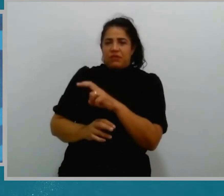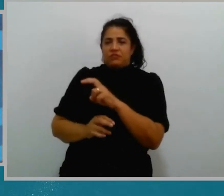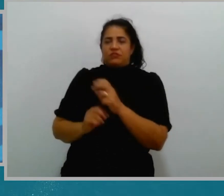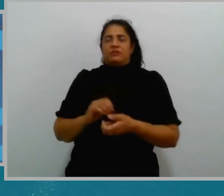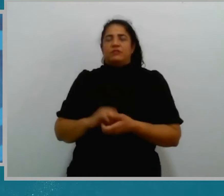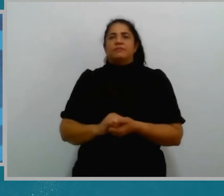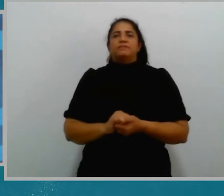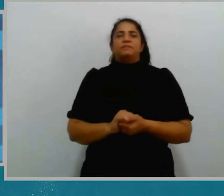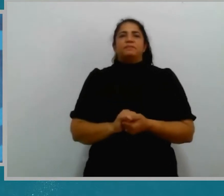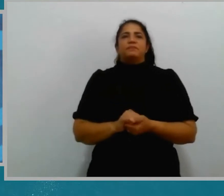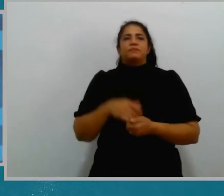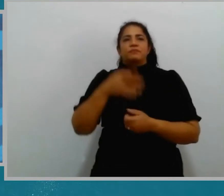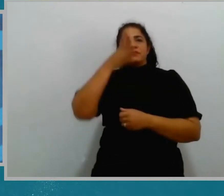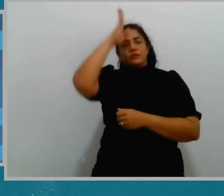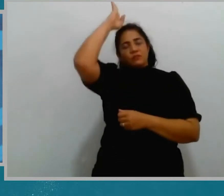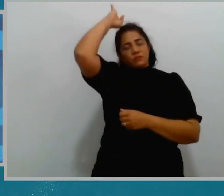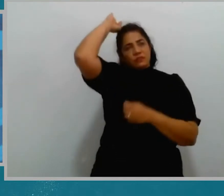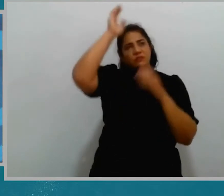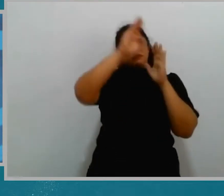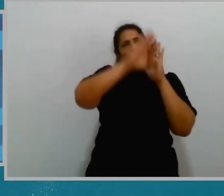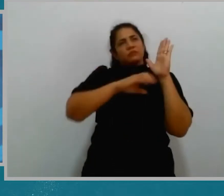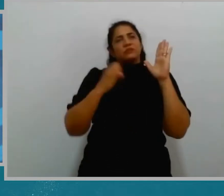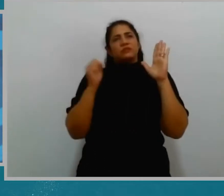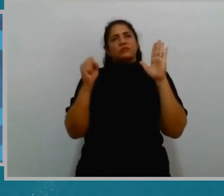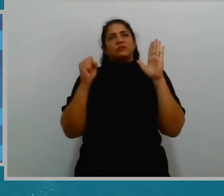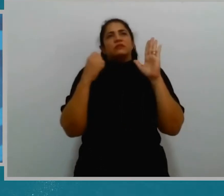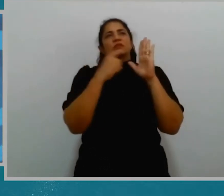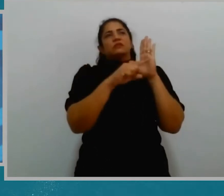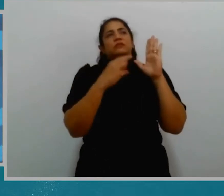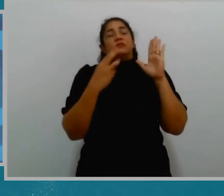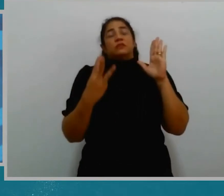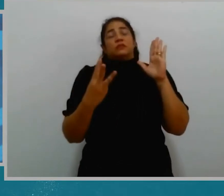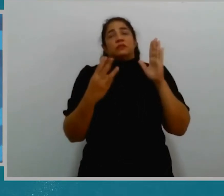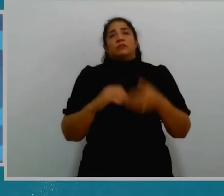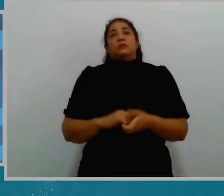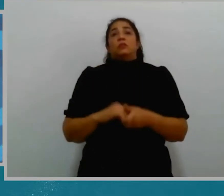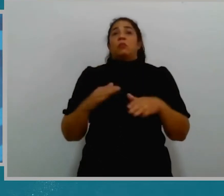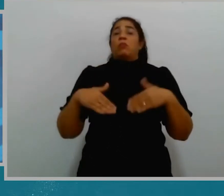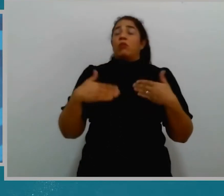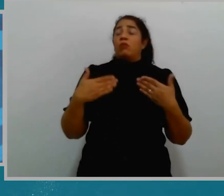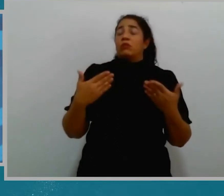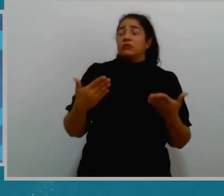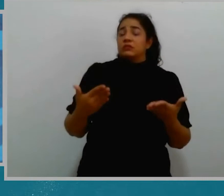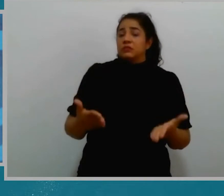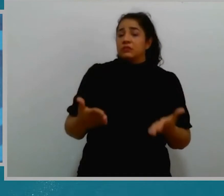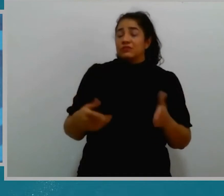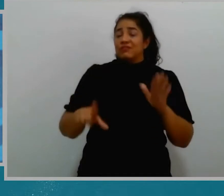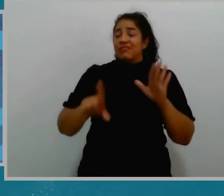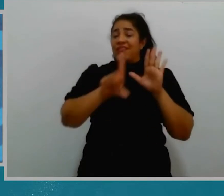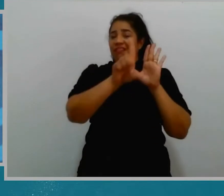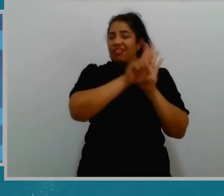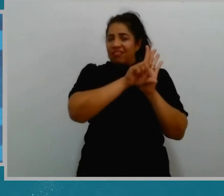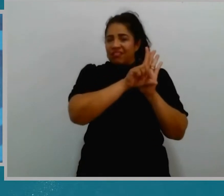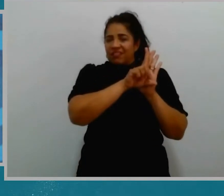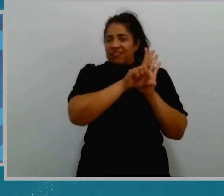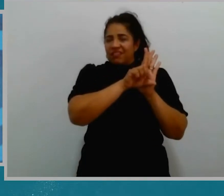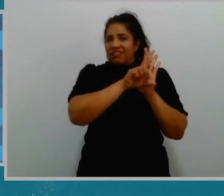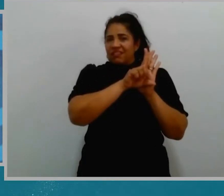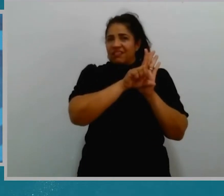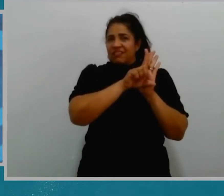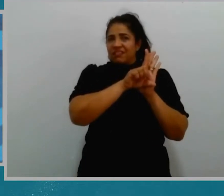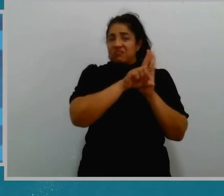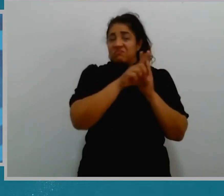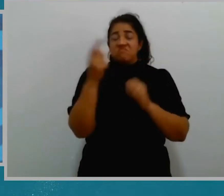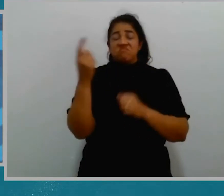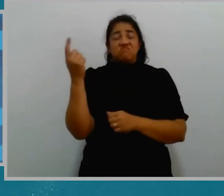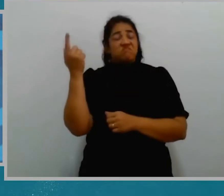Romanos 8,3. Porquanto o que fora impossível à lei, no que estava